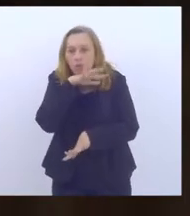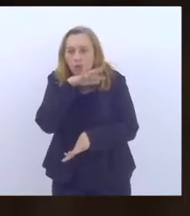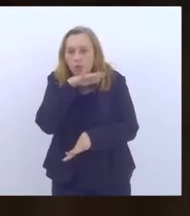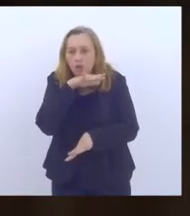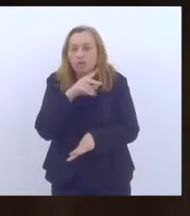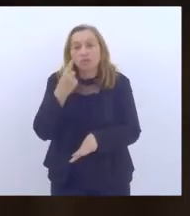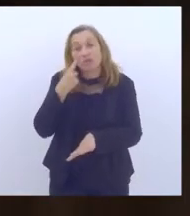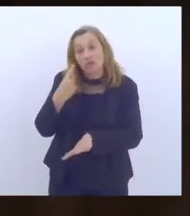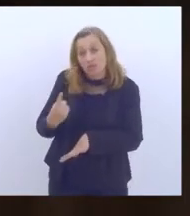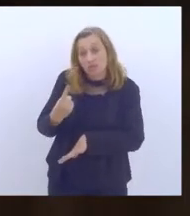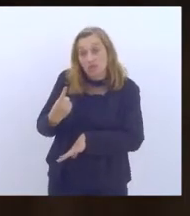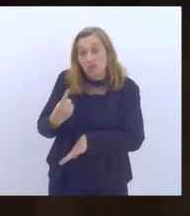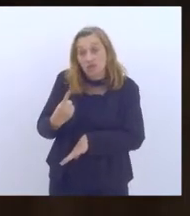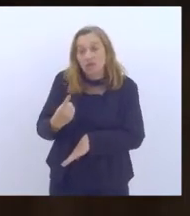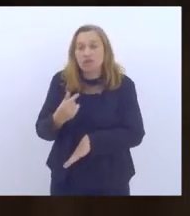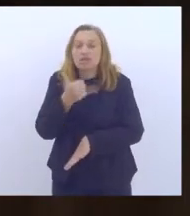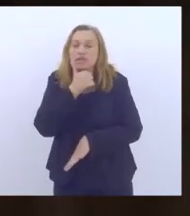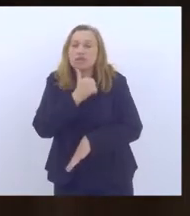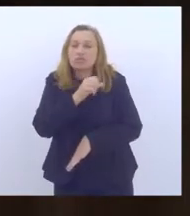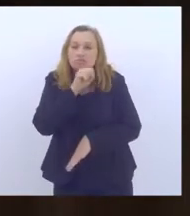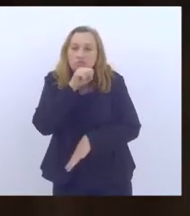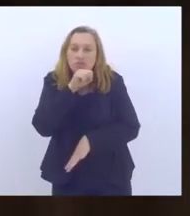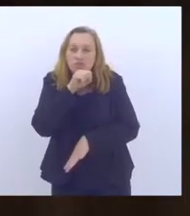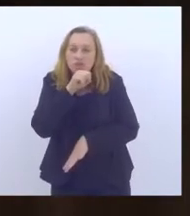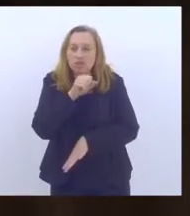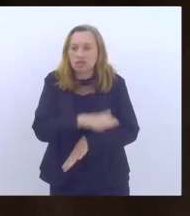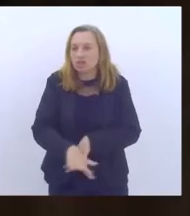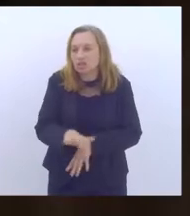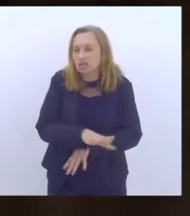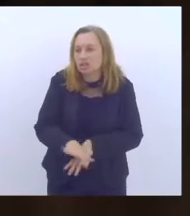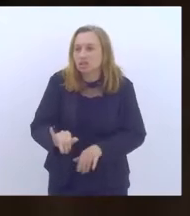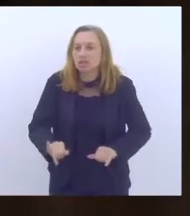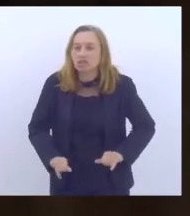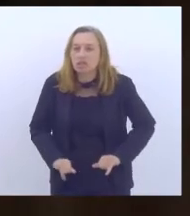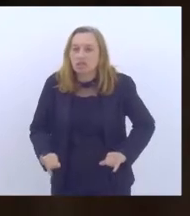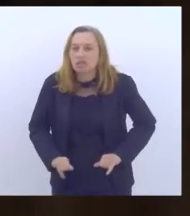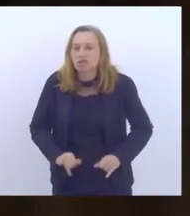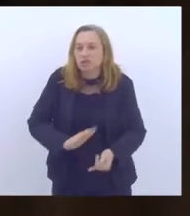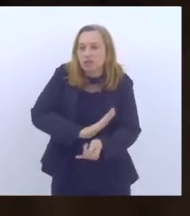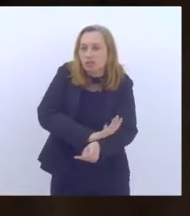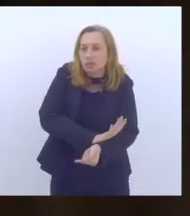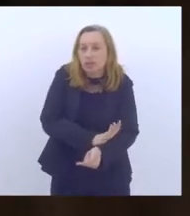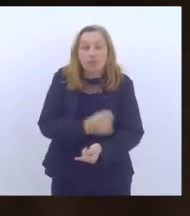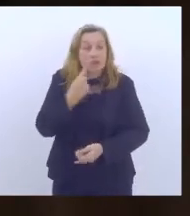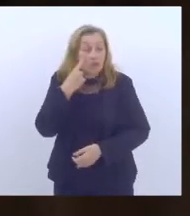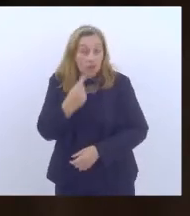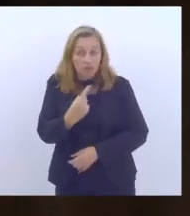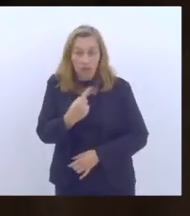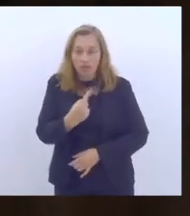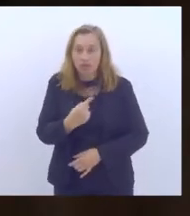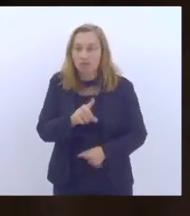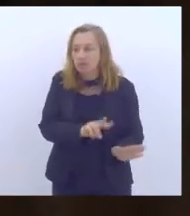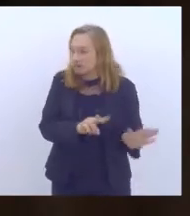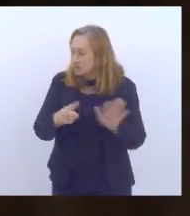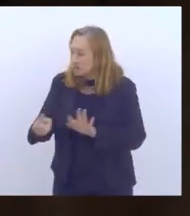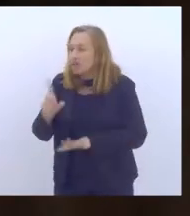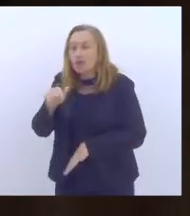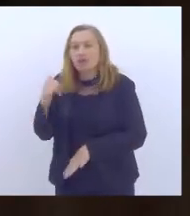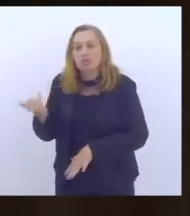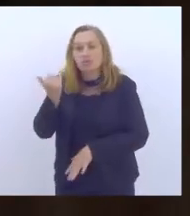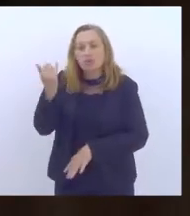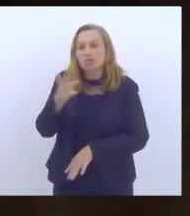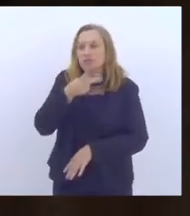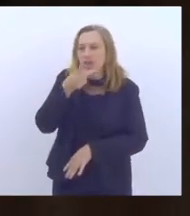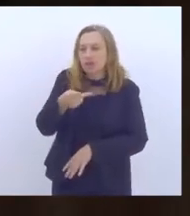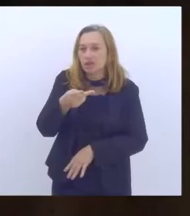como a gente vê essas mães e crianças que sofrem com o racismo a gente viu essa semana e é importante